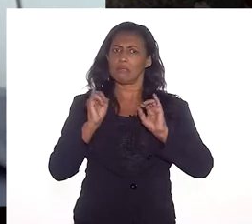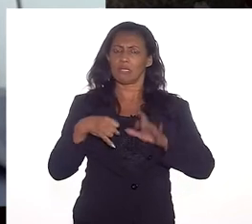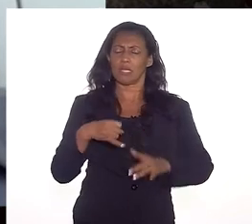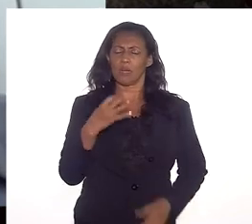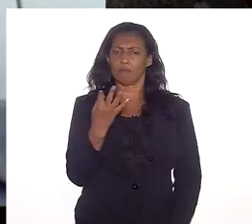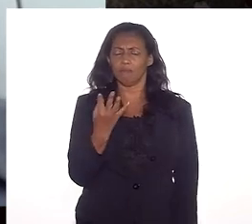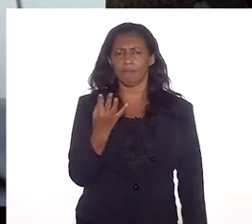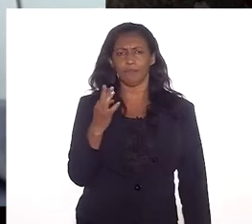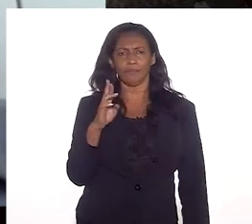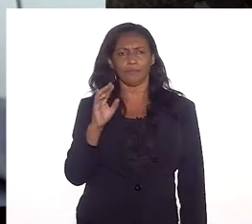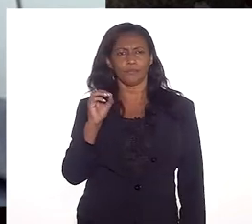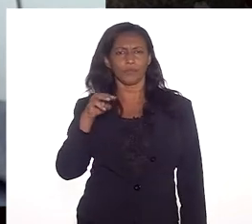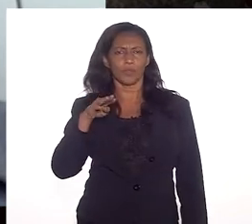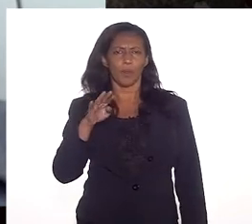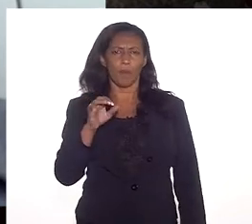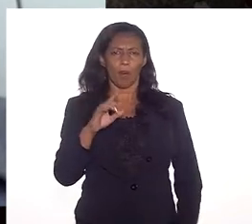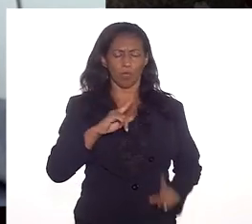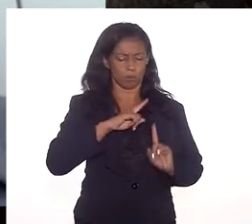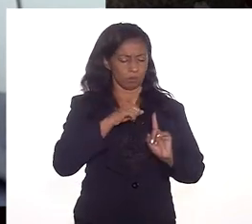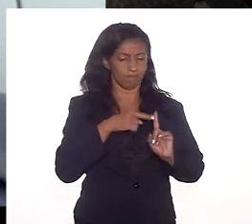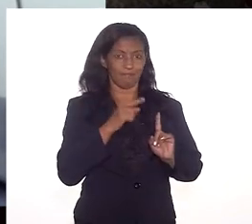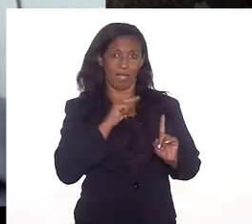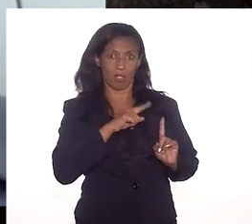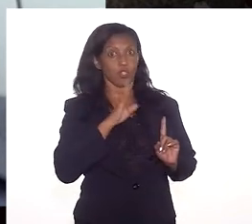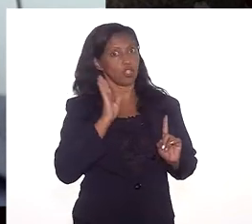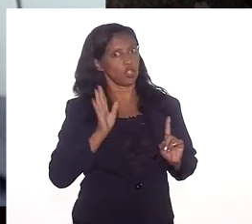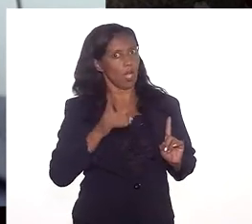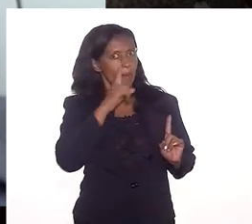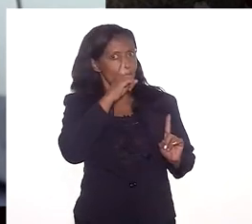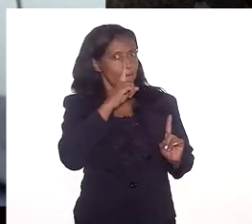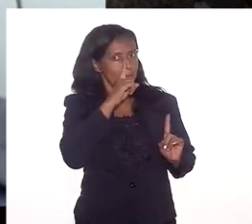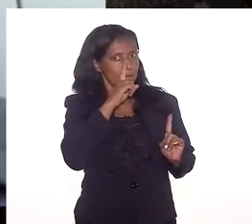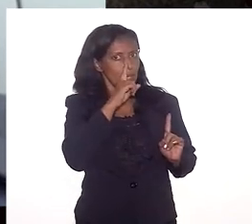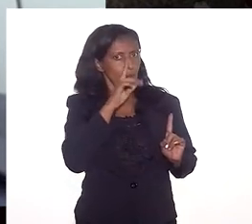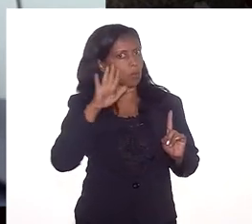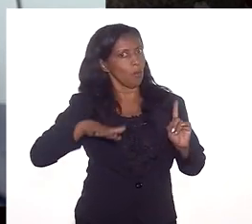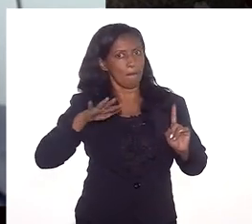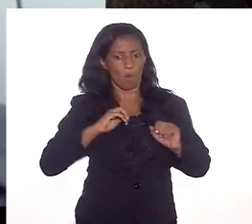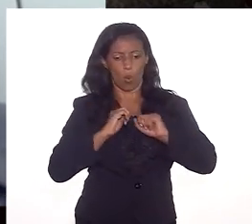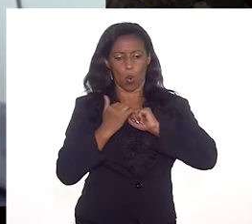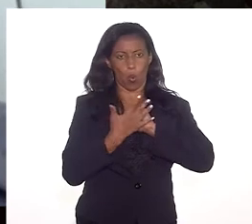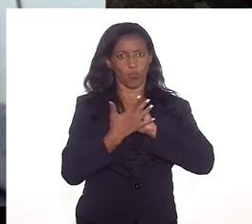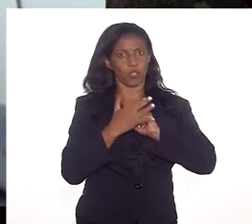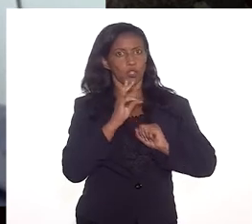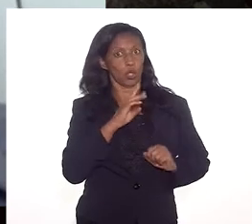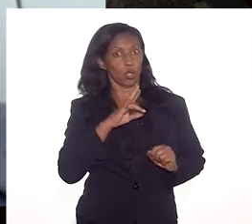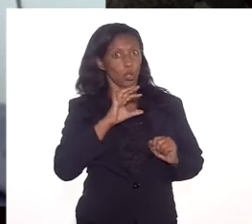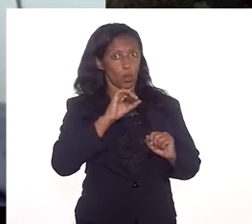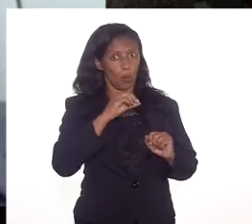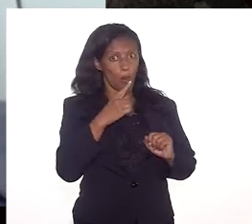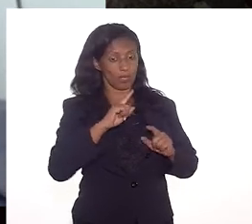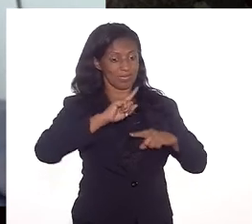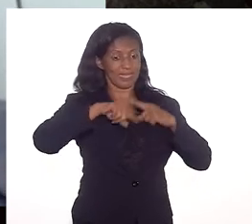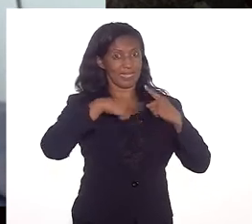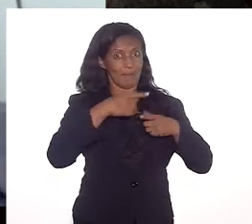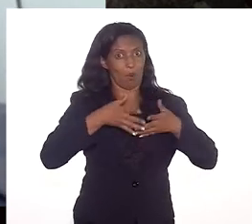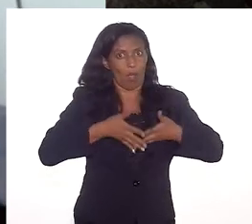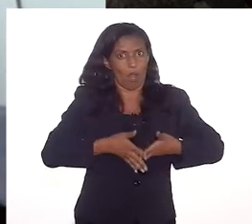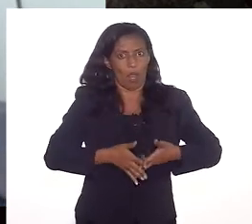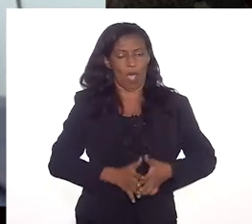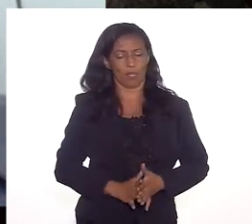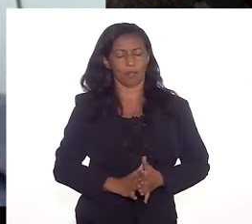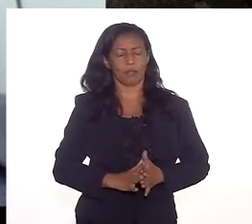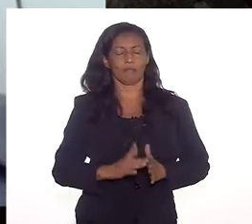a trombose, de fato, a gestação é um fator de risco para a trombose, não só a gestação, como também o período logo depois do